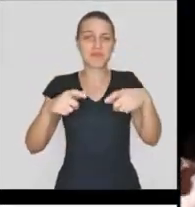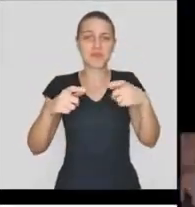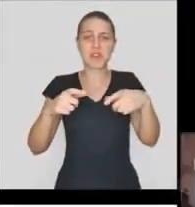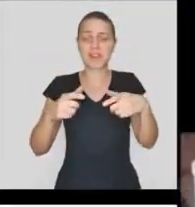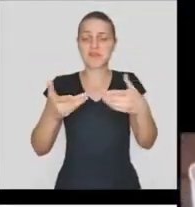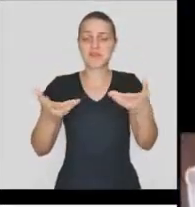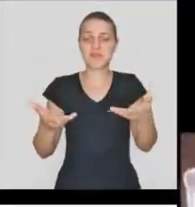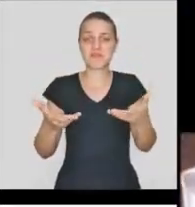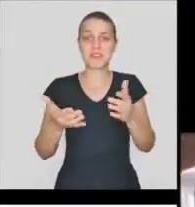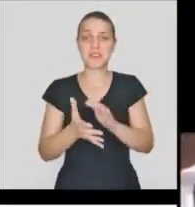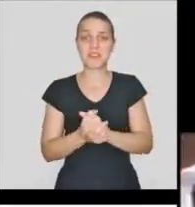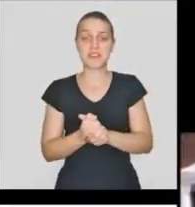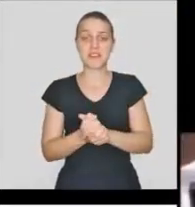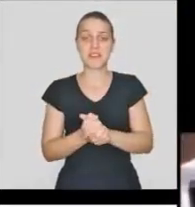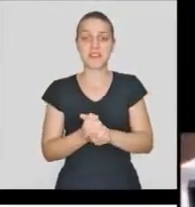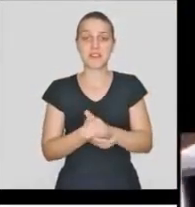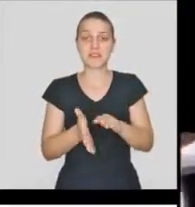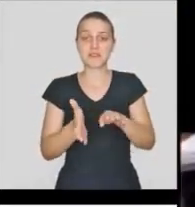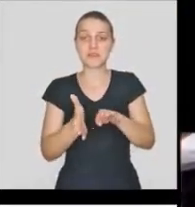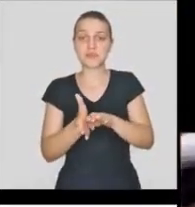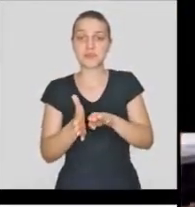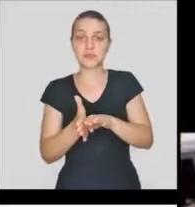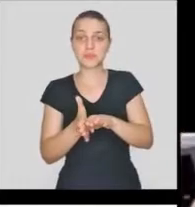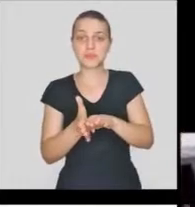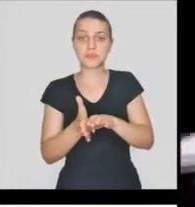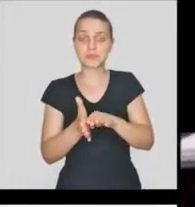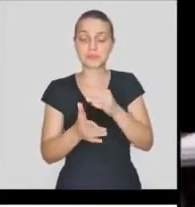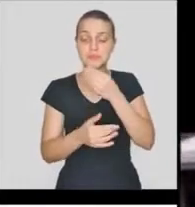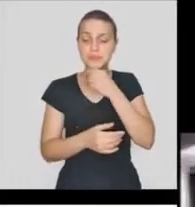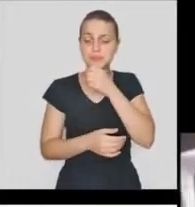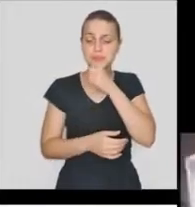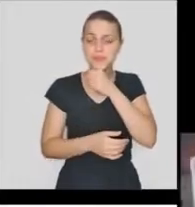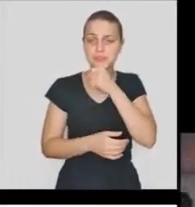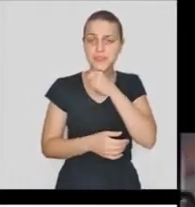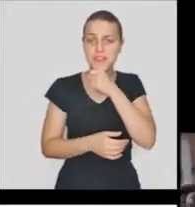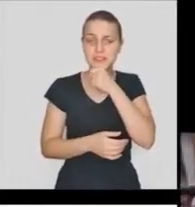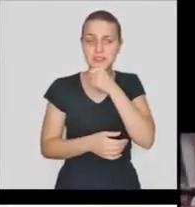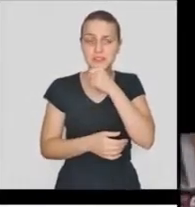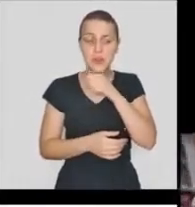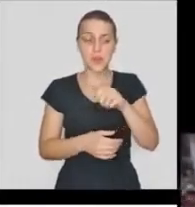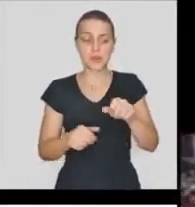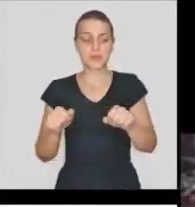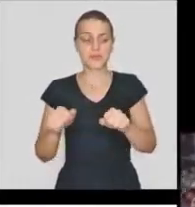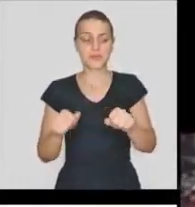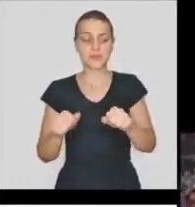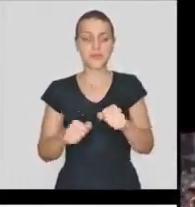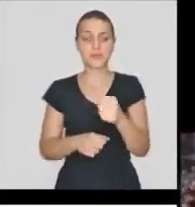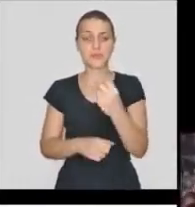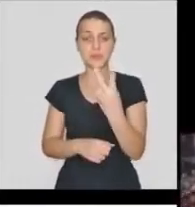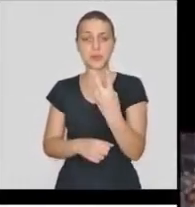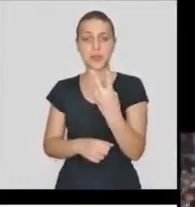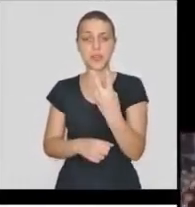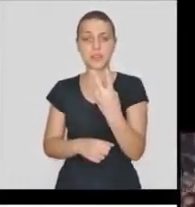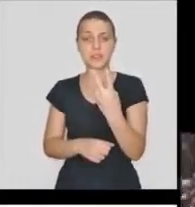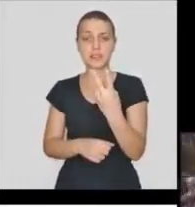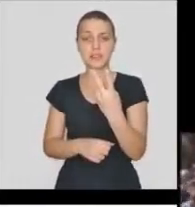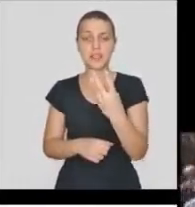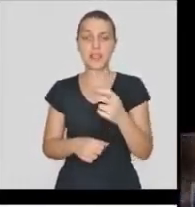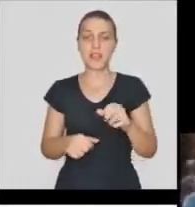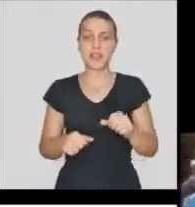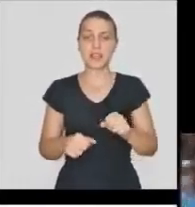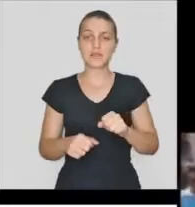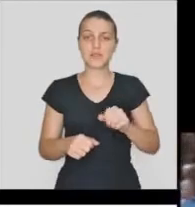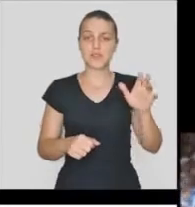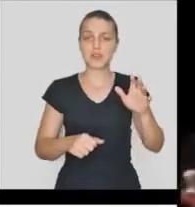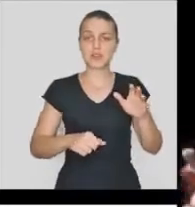repente vem nesse velhinho com duas muletas, ali um saquinho plástico amarrado no cinto dele, ele se